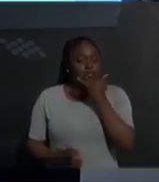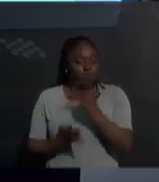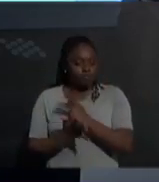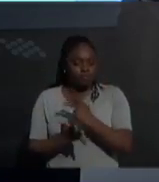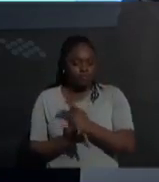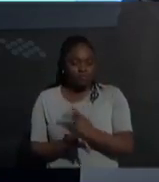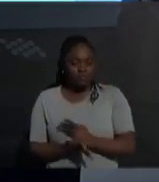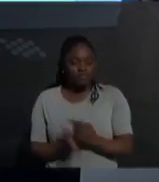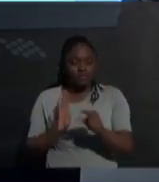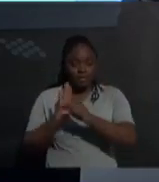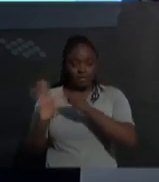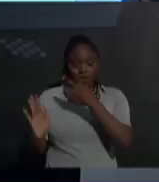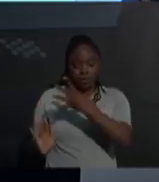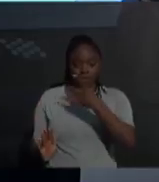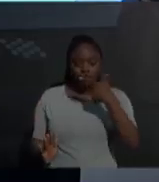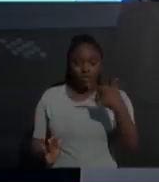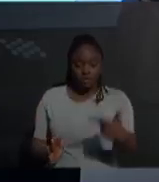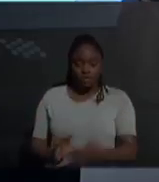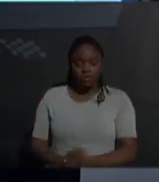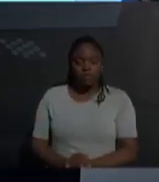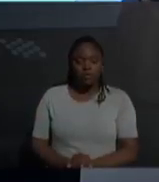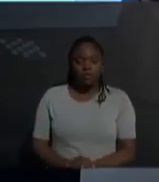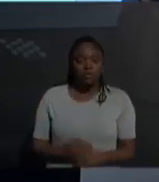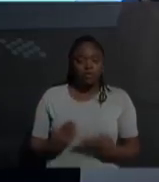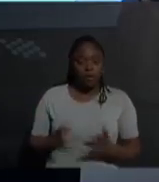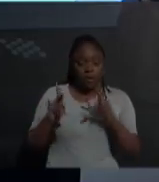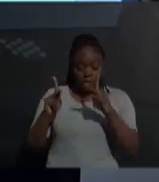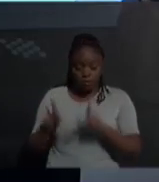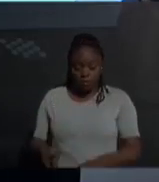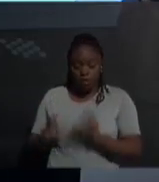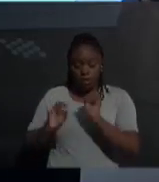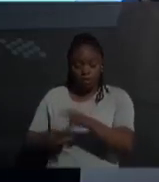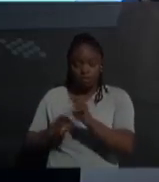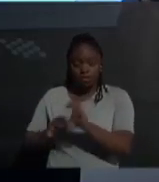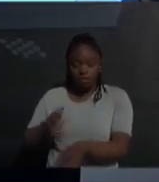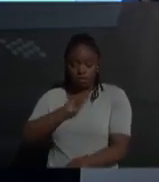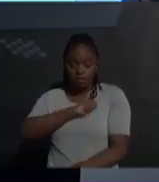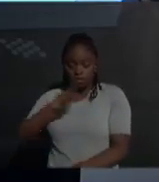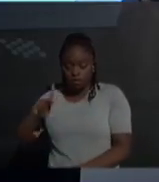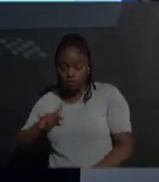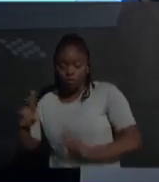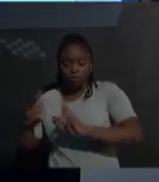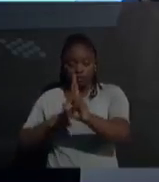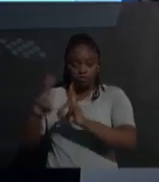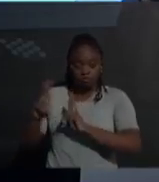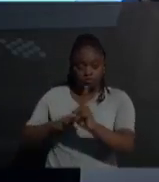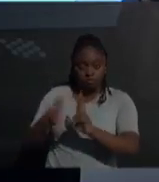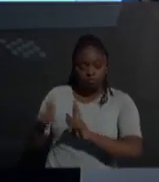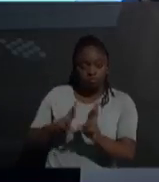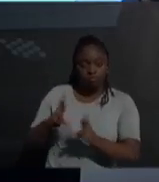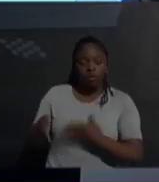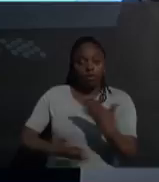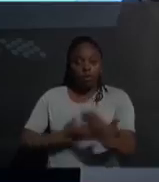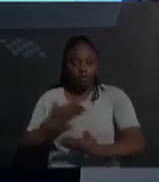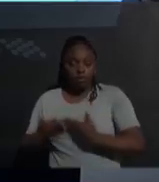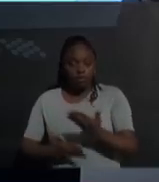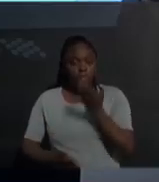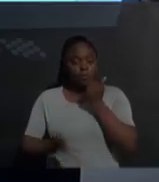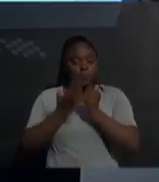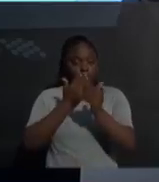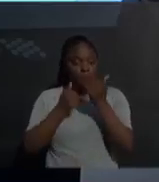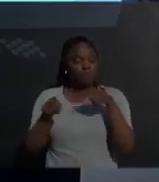na multidão, verso 42, eles se dedicavam ao ensino dos apóstolos, à comunhão, ao partir do pão e